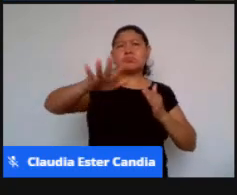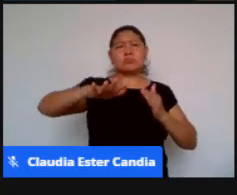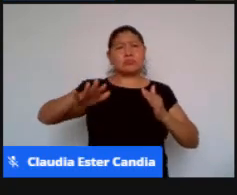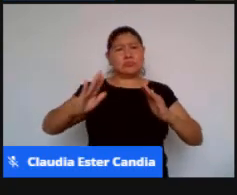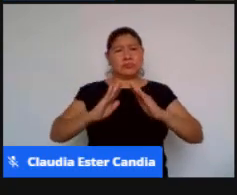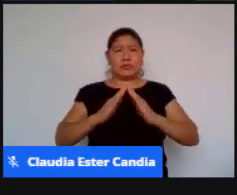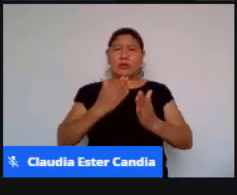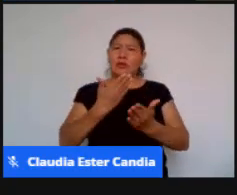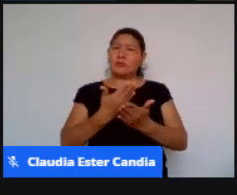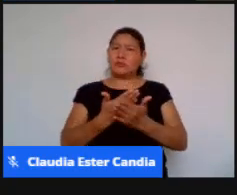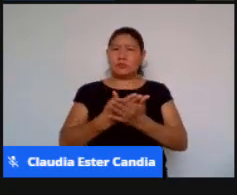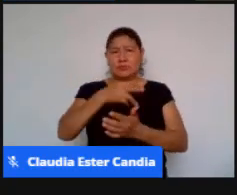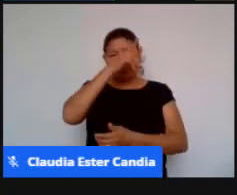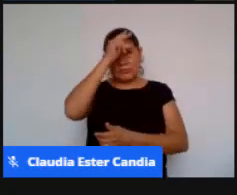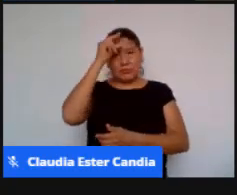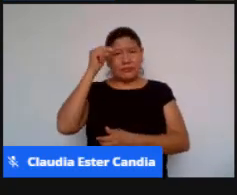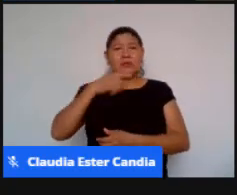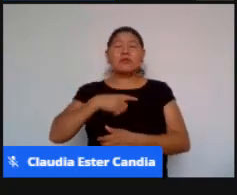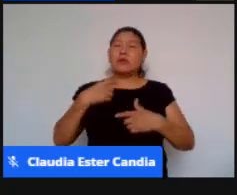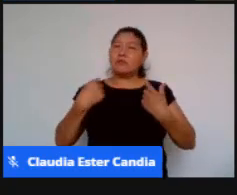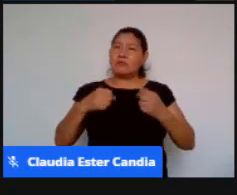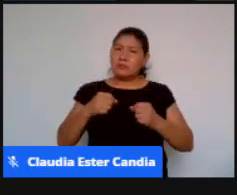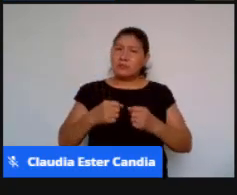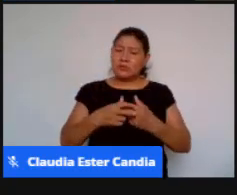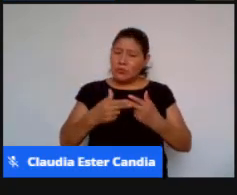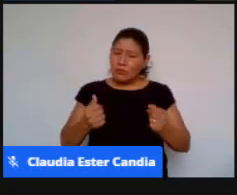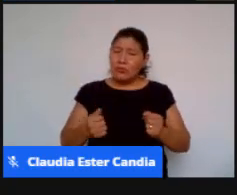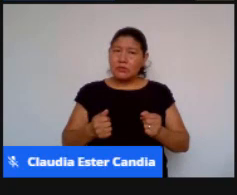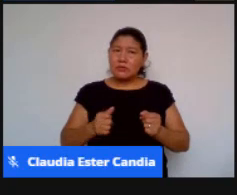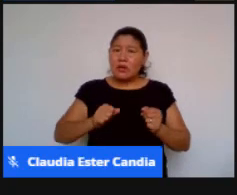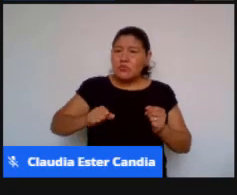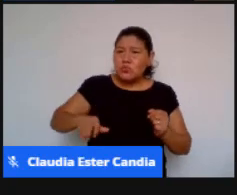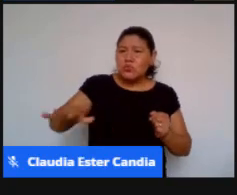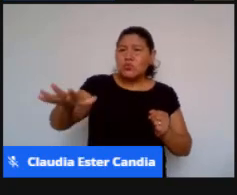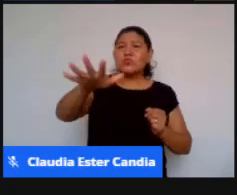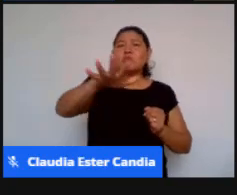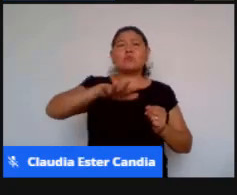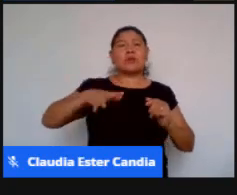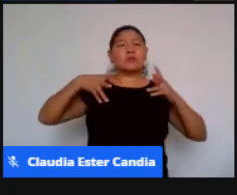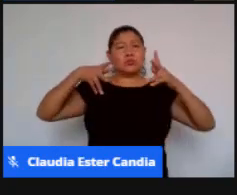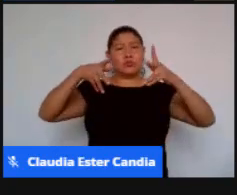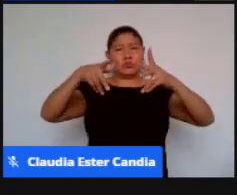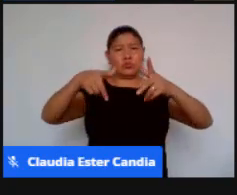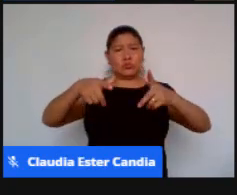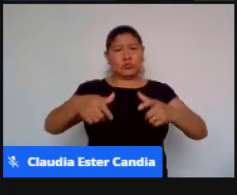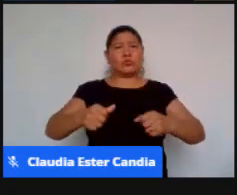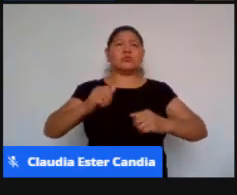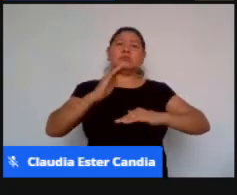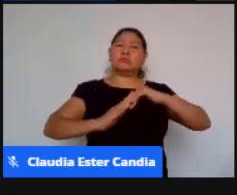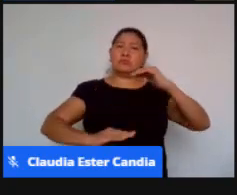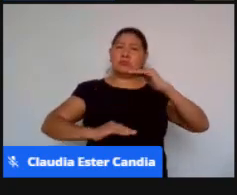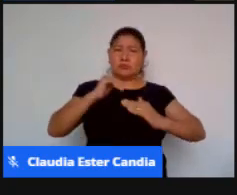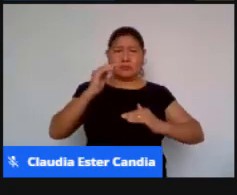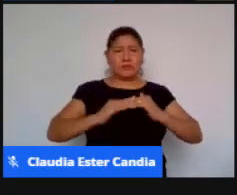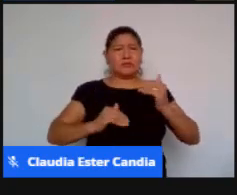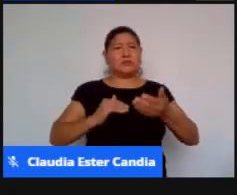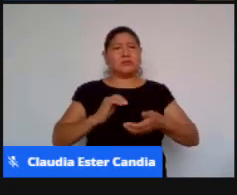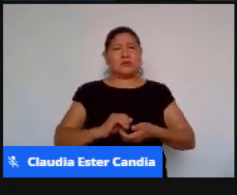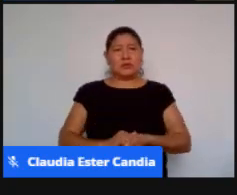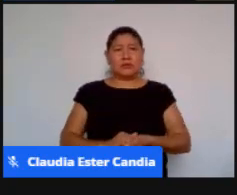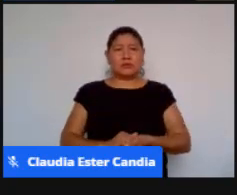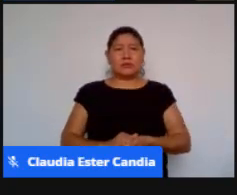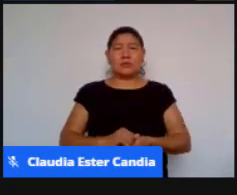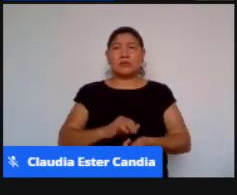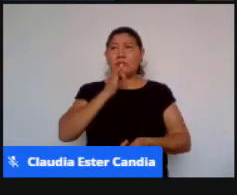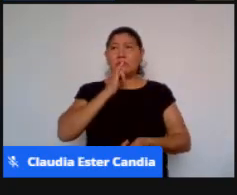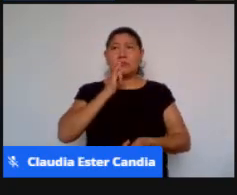de ensino a gente tem que fazer algo mais amplo, tá bom? Então, uma coisa mais ampla para que você adeque, puxe para a